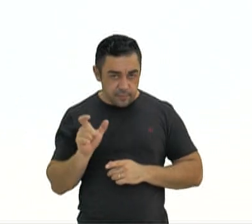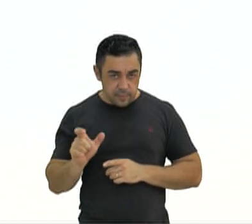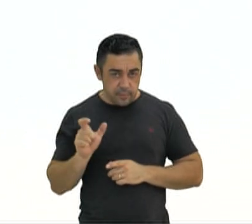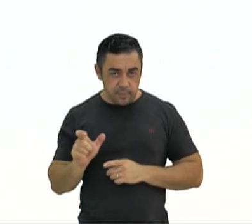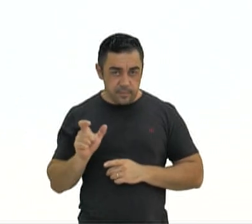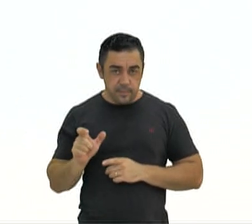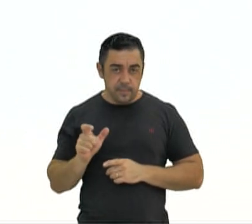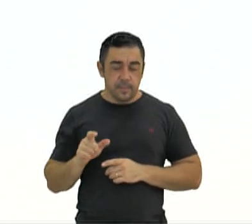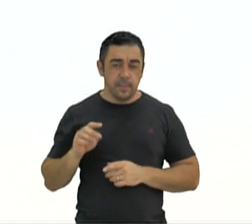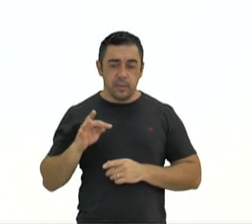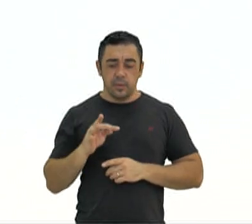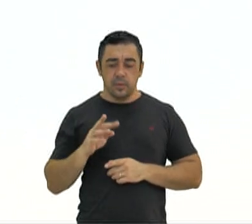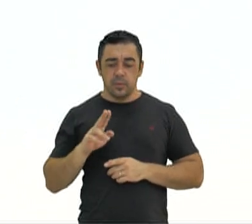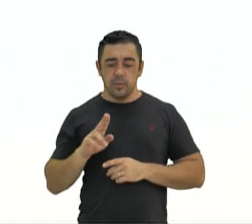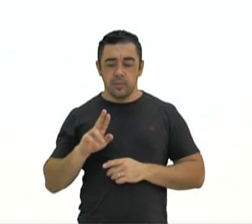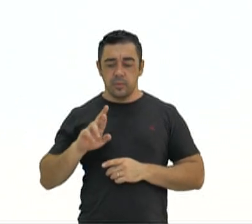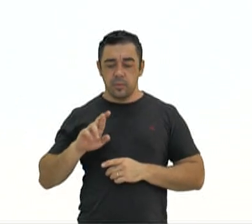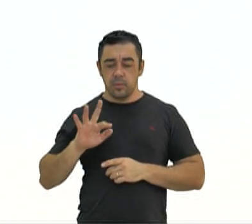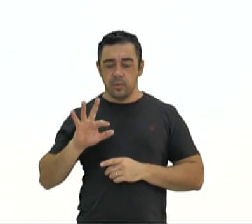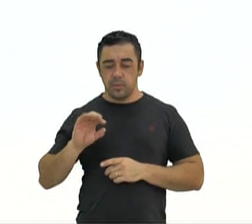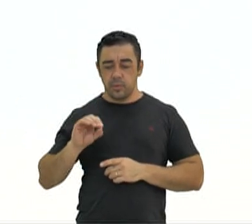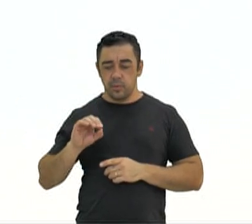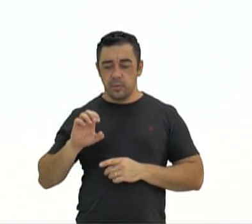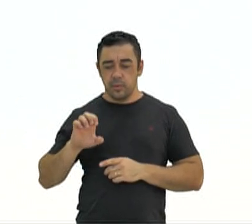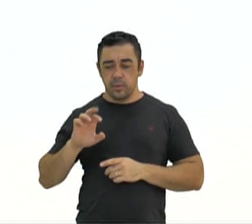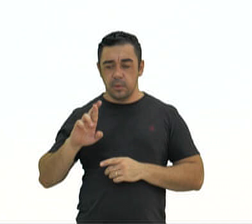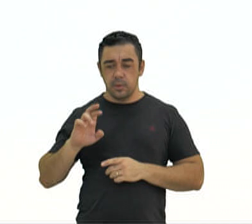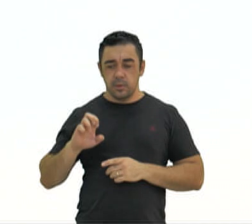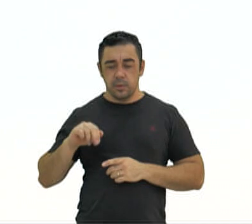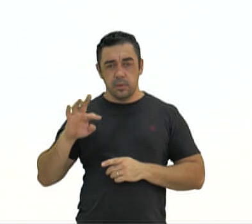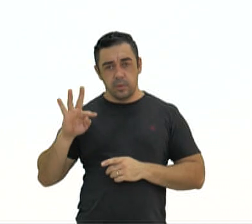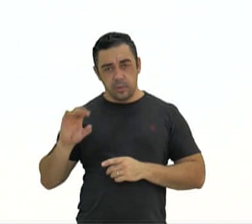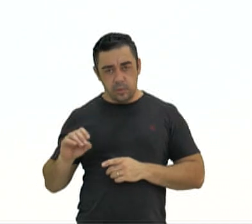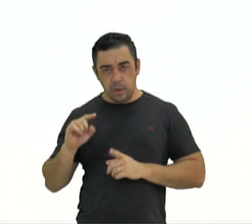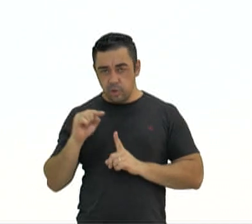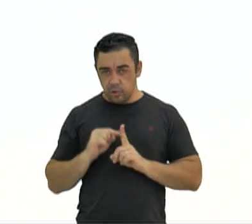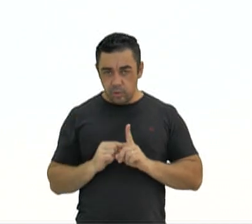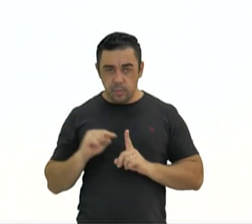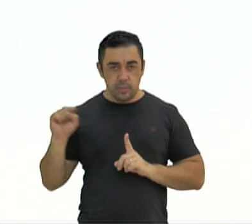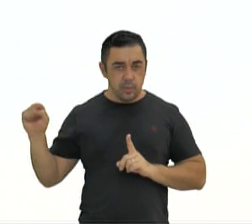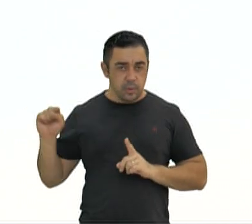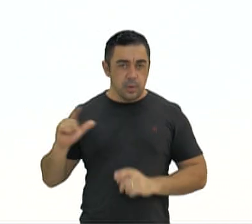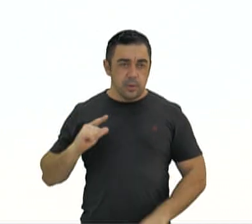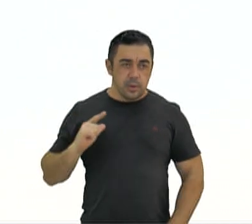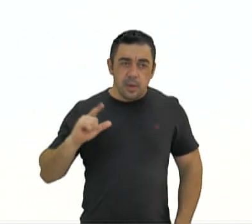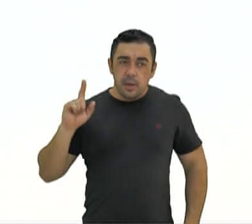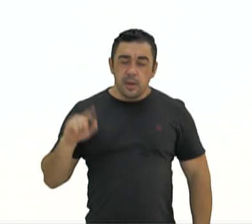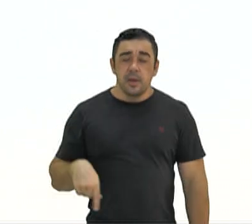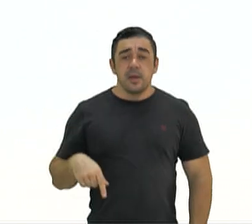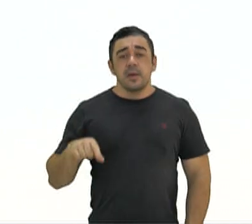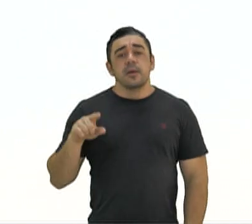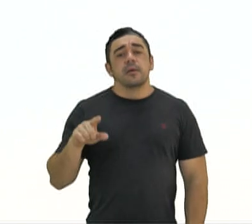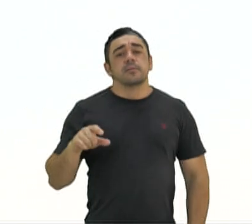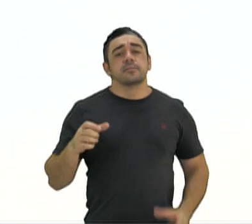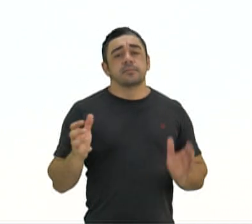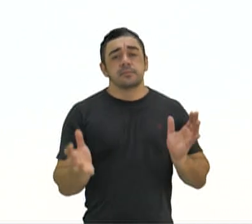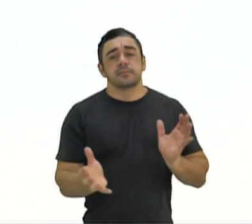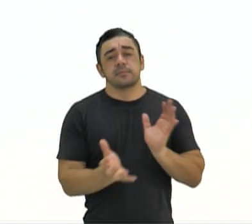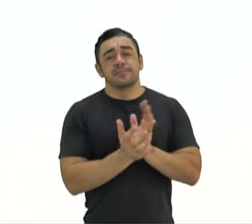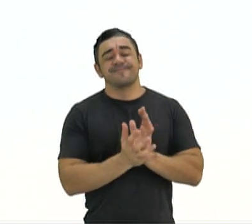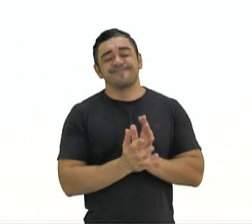turfo e lignito, que são tipos de carvão, no caso com maior incidência da turfo, que dá essa